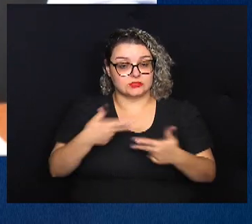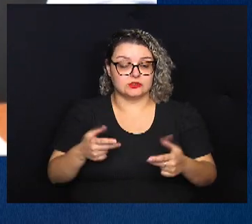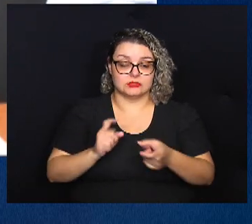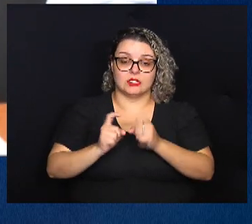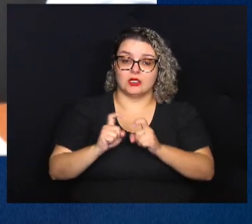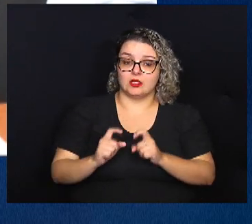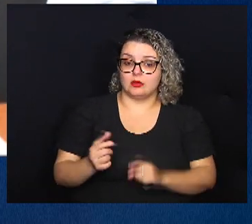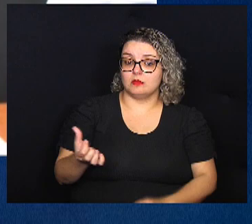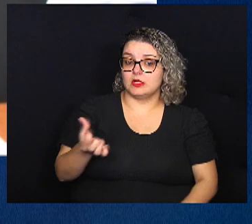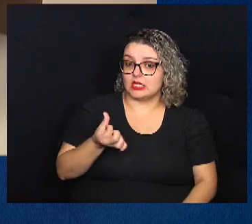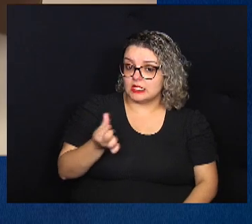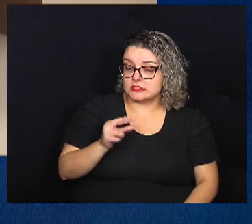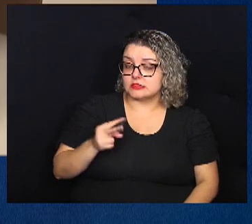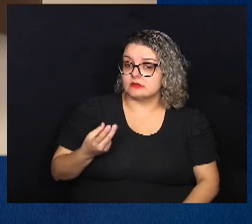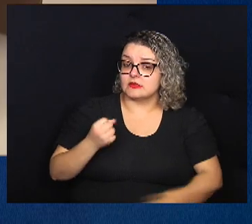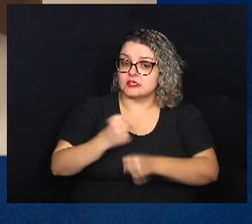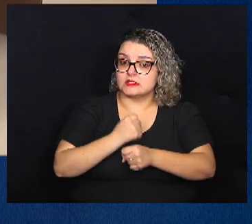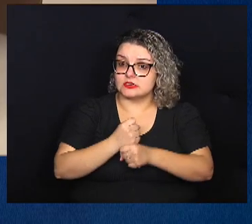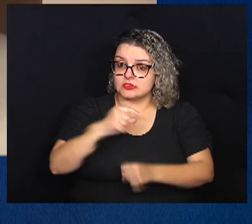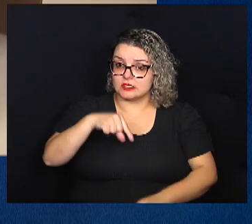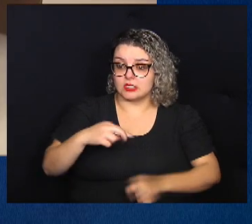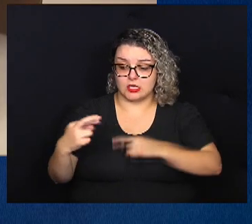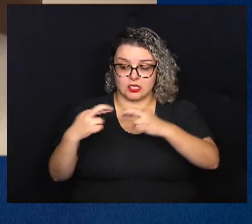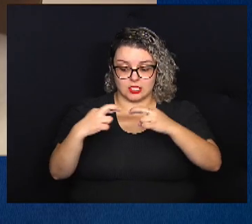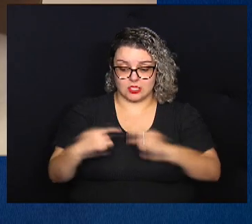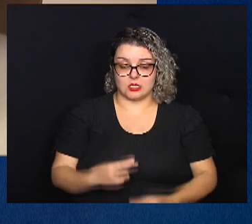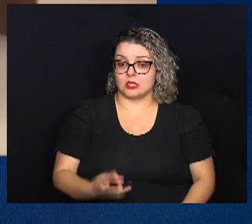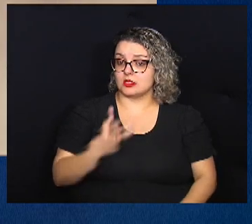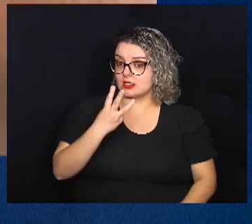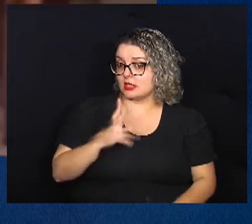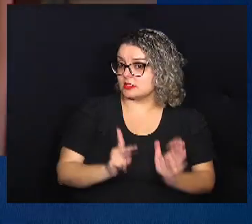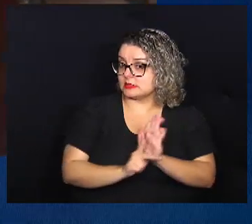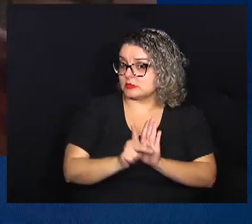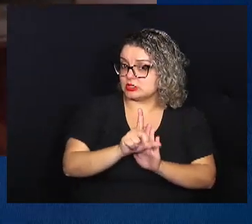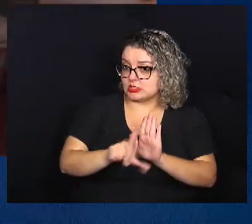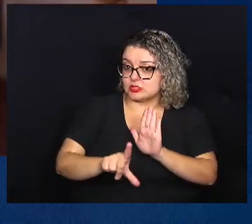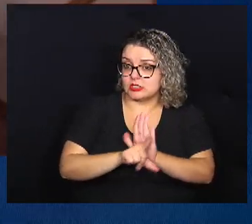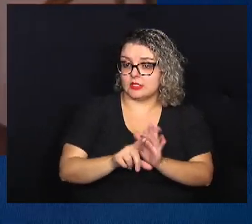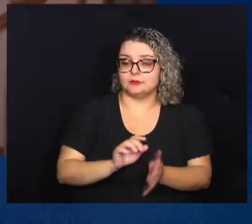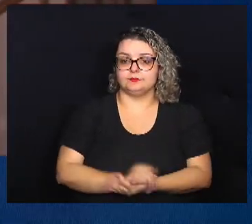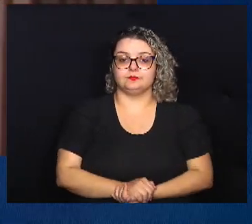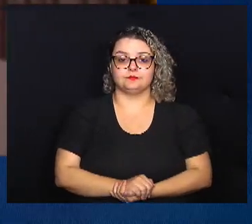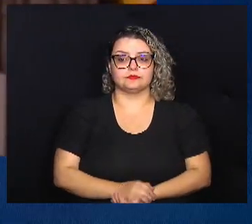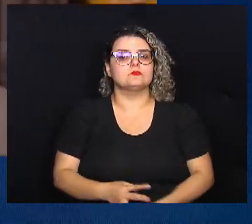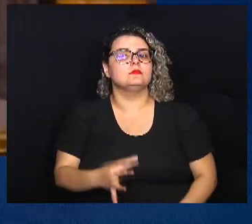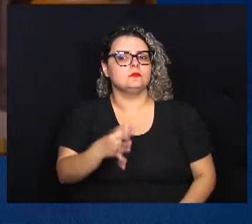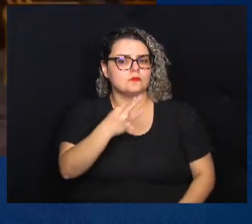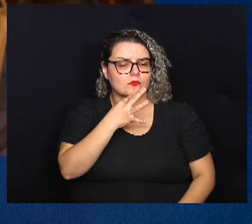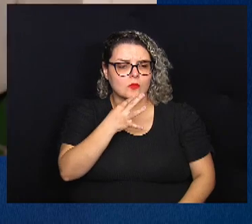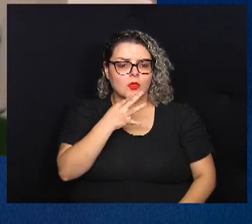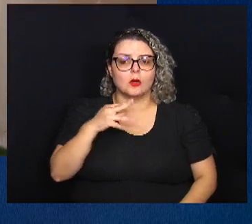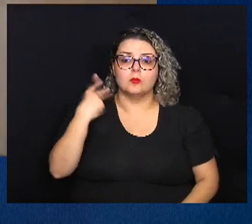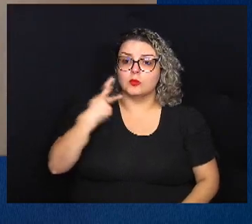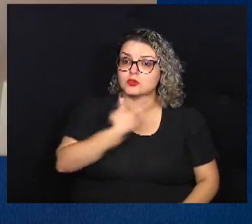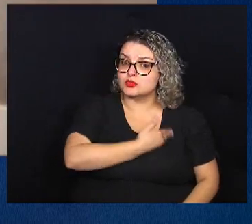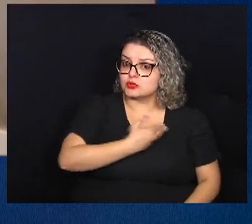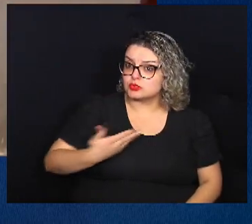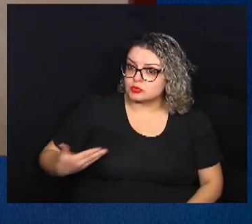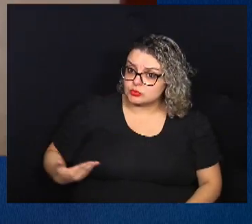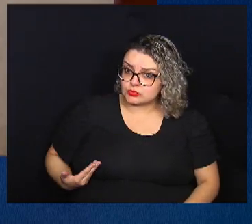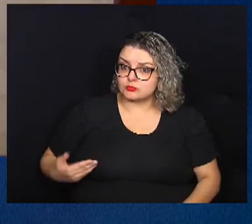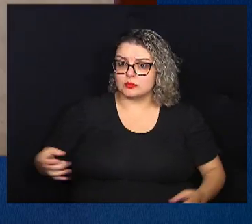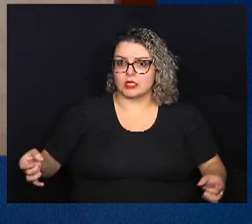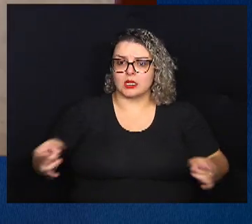pela 6ª vez no ano e analisa 3 projetos de lei. E conheça a política pública para combater